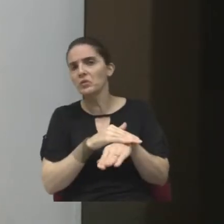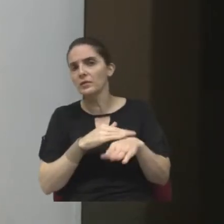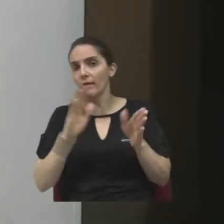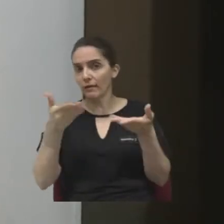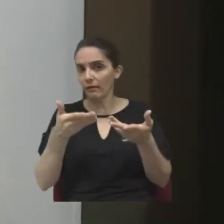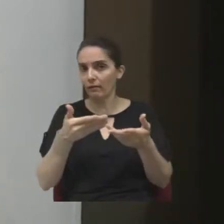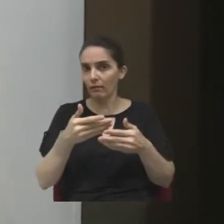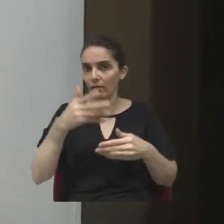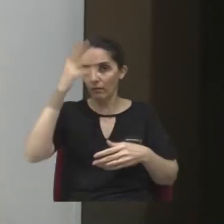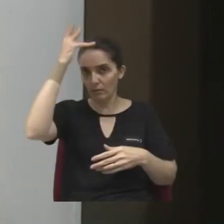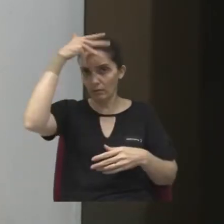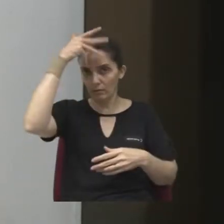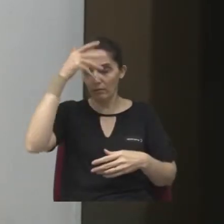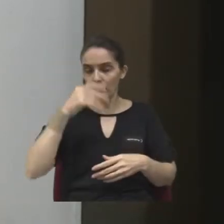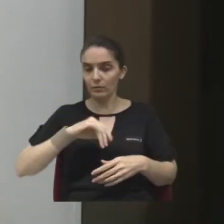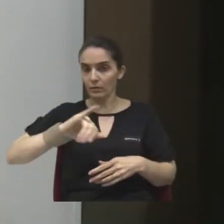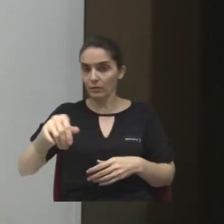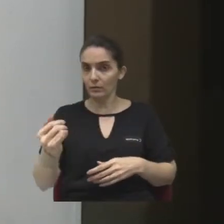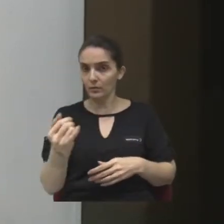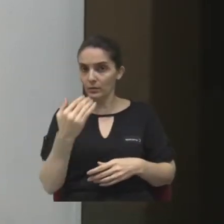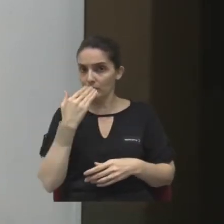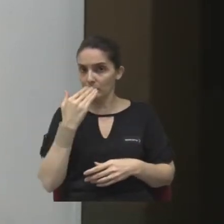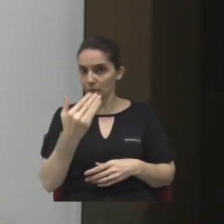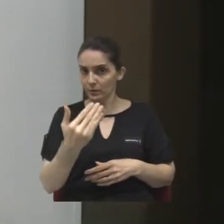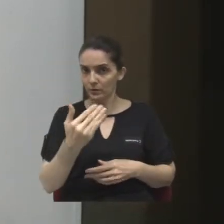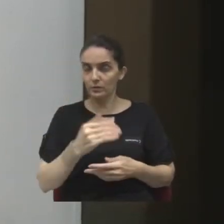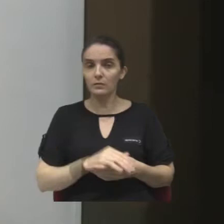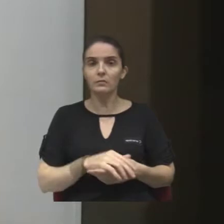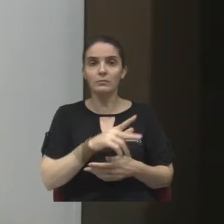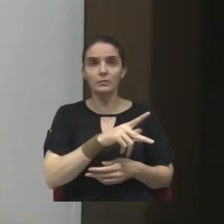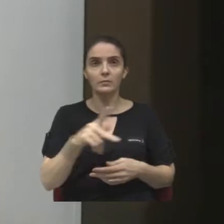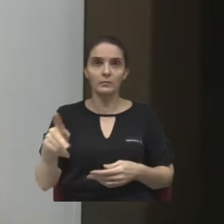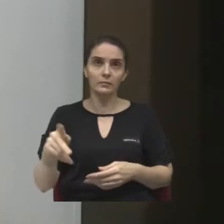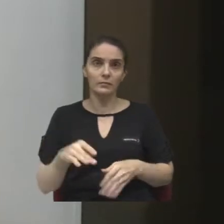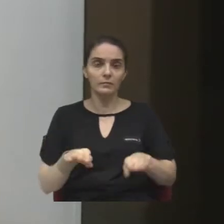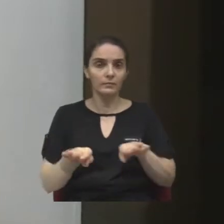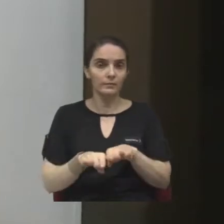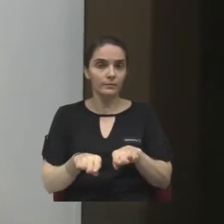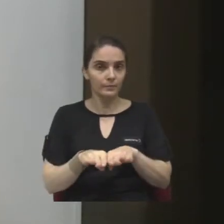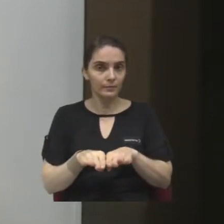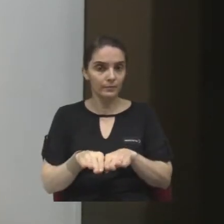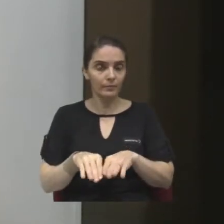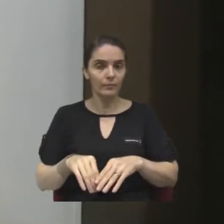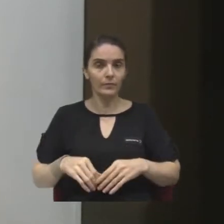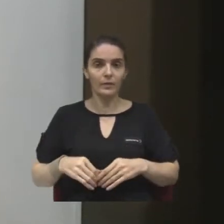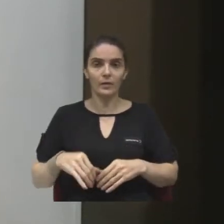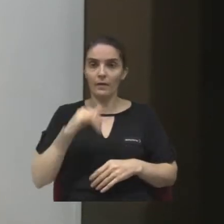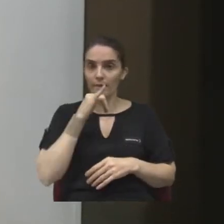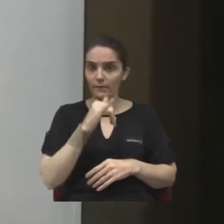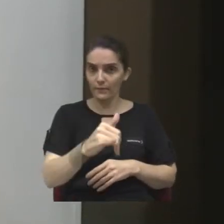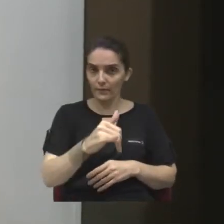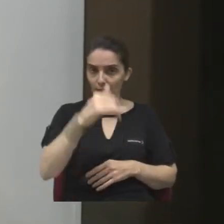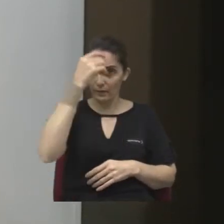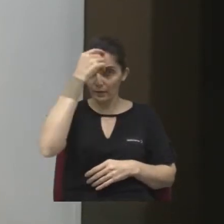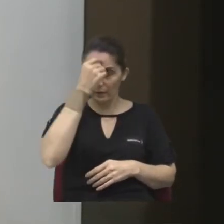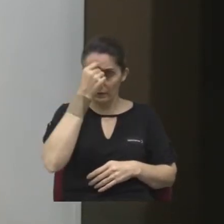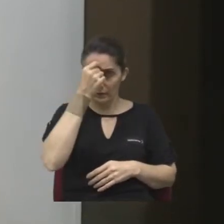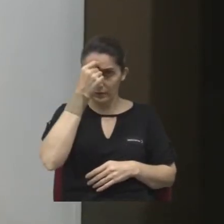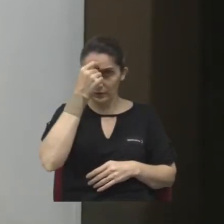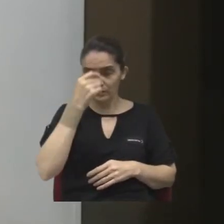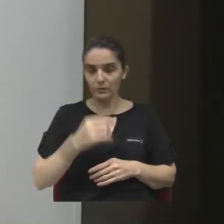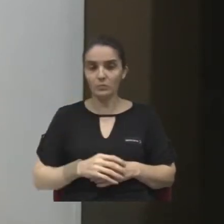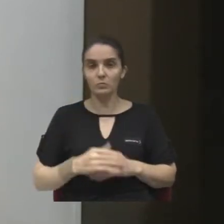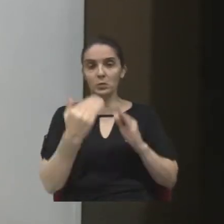ao presidente que possamos passar também informações ao vereador Rafael referente a alguns dados colocados